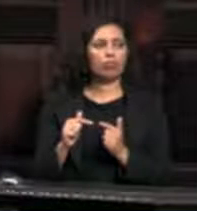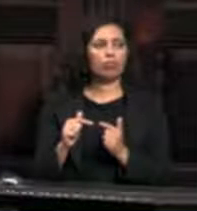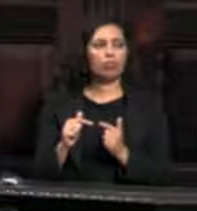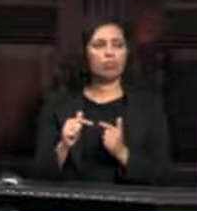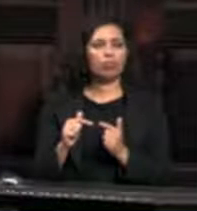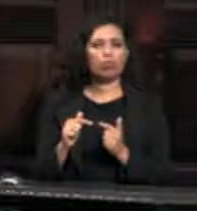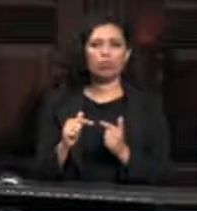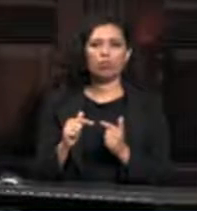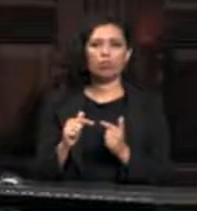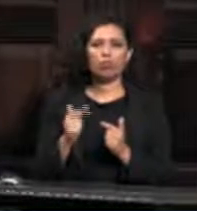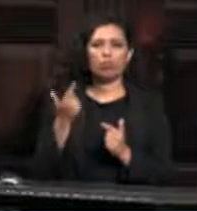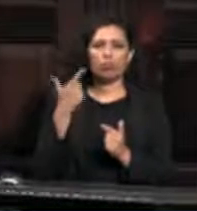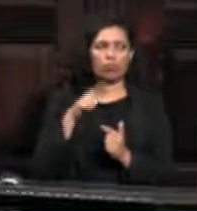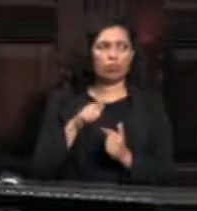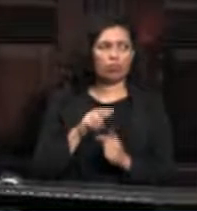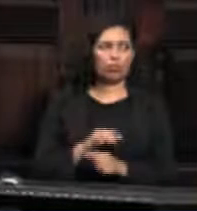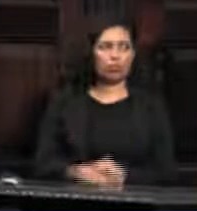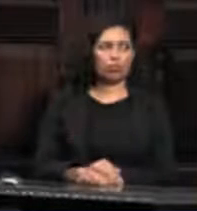obtido.